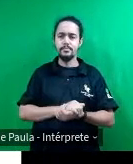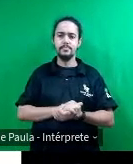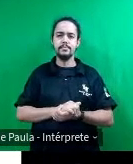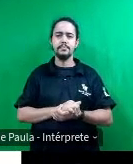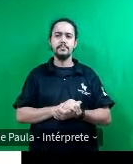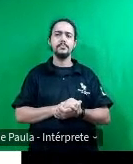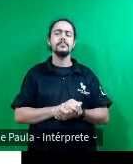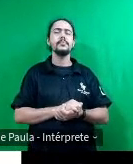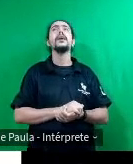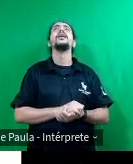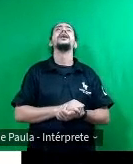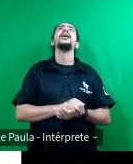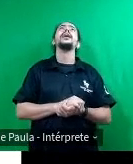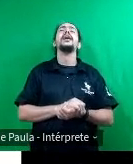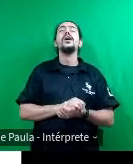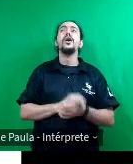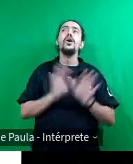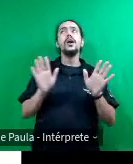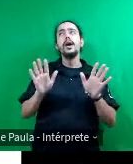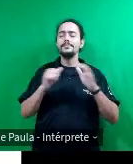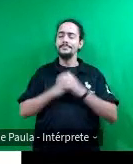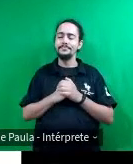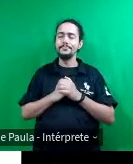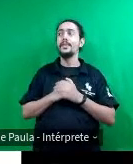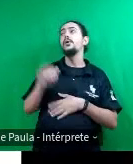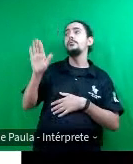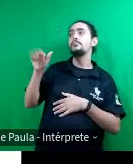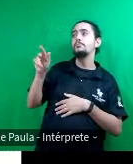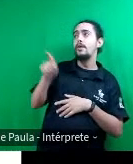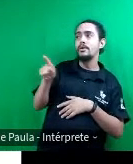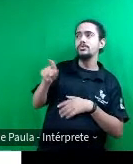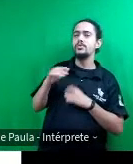Professor, mas se eu tiver aqui 3